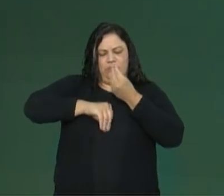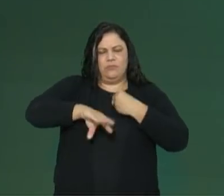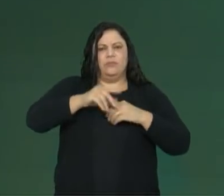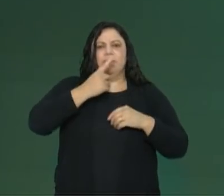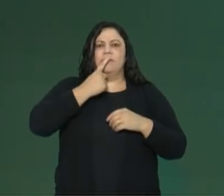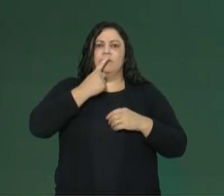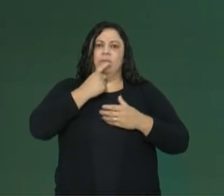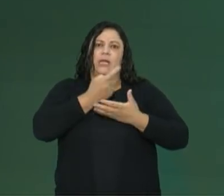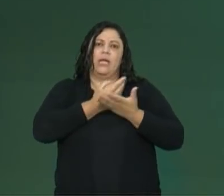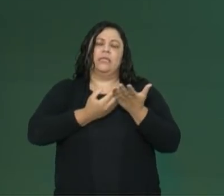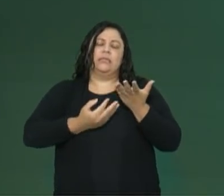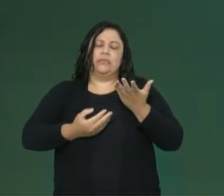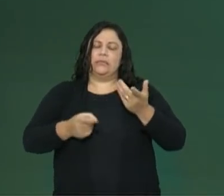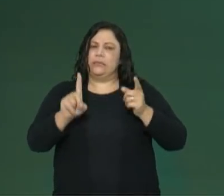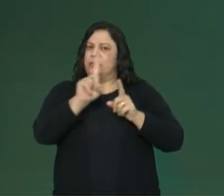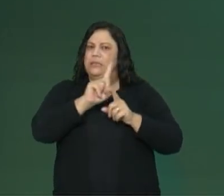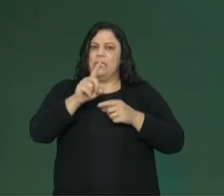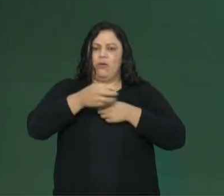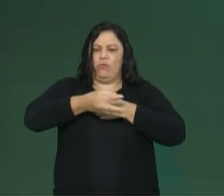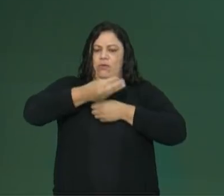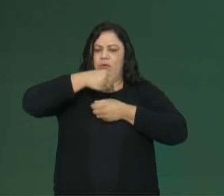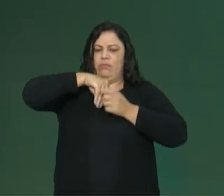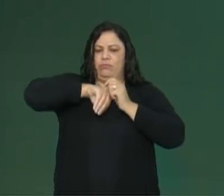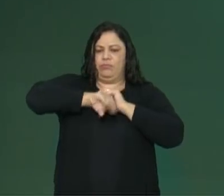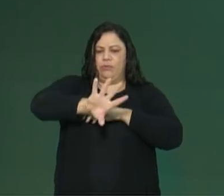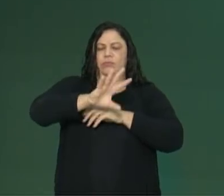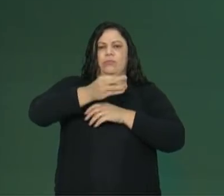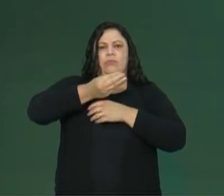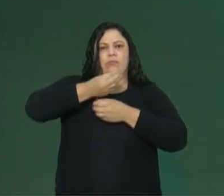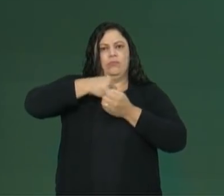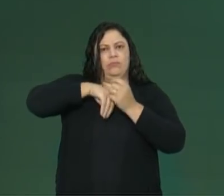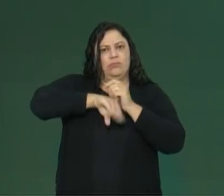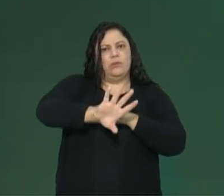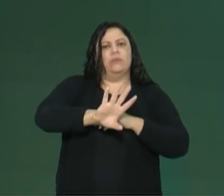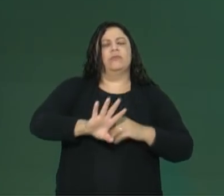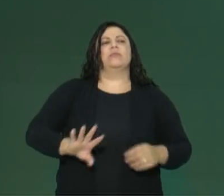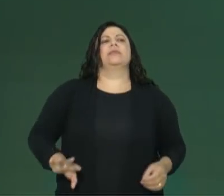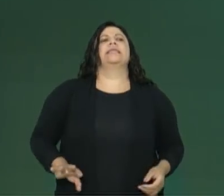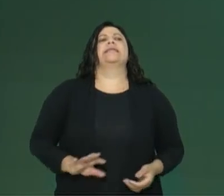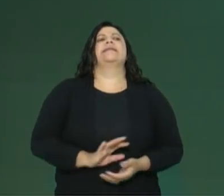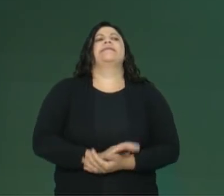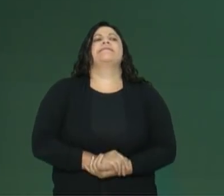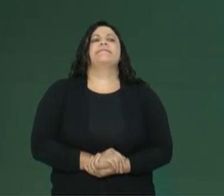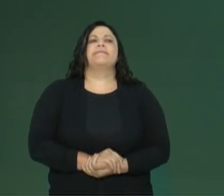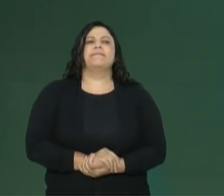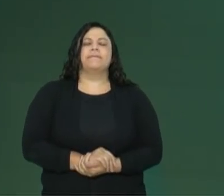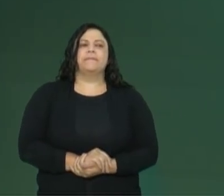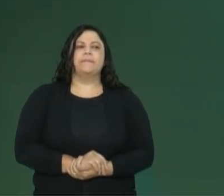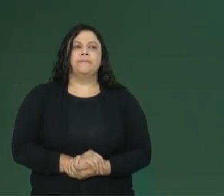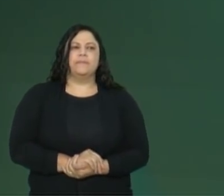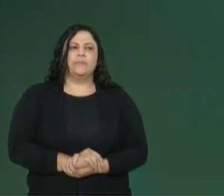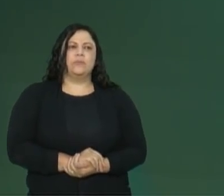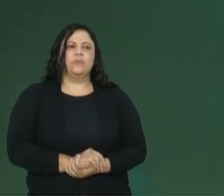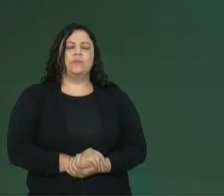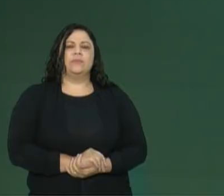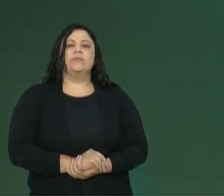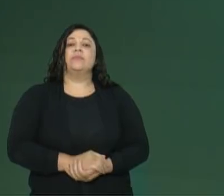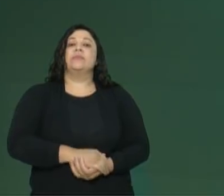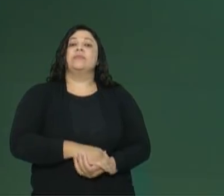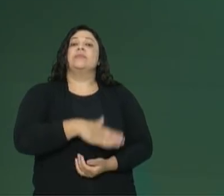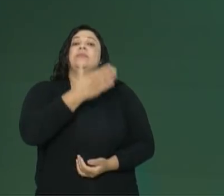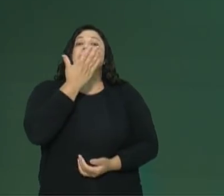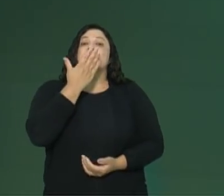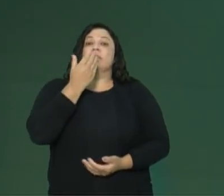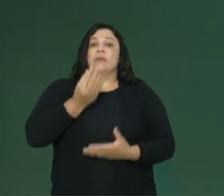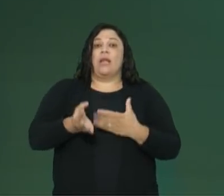sangue, não é feito isso, ele é eliminado junto. Então acaba tendo um certo desperdício de substâncias. A digestão é dentro do estômago,